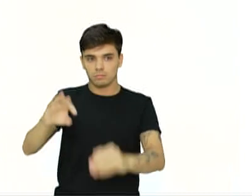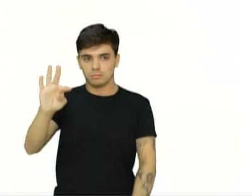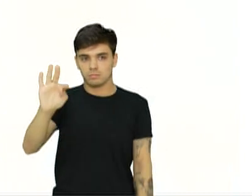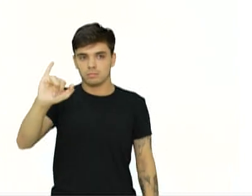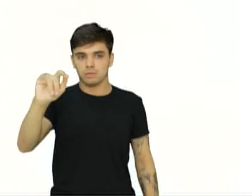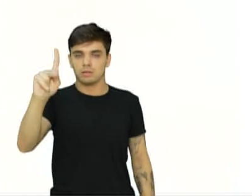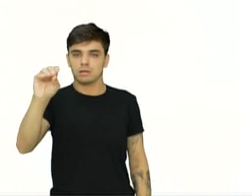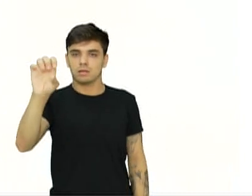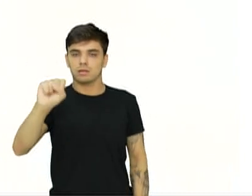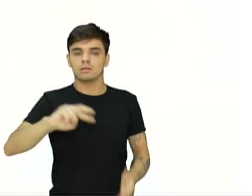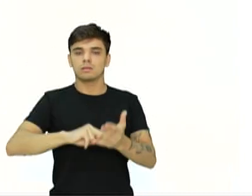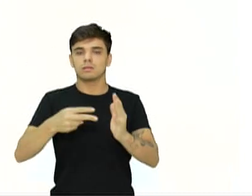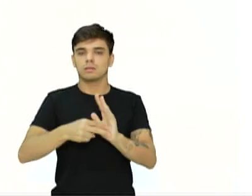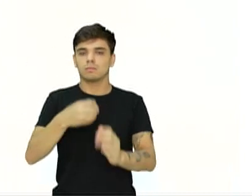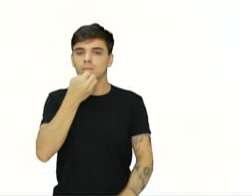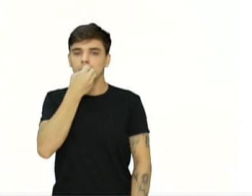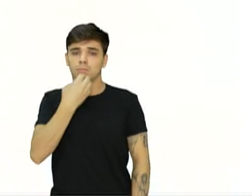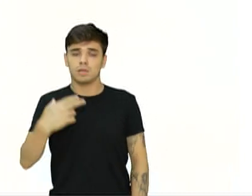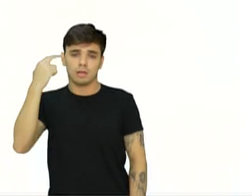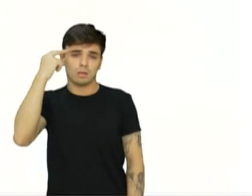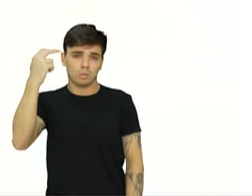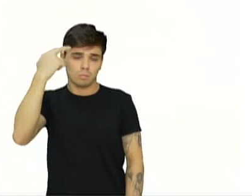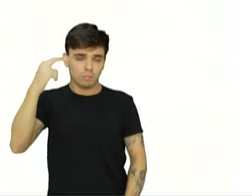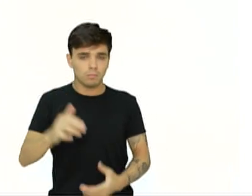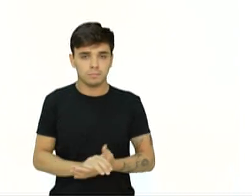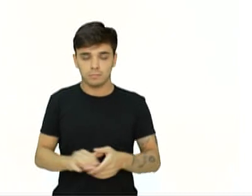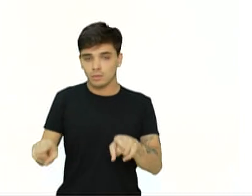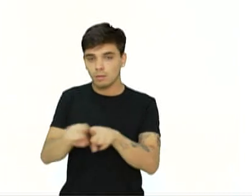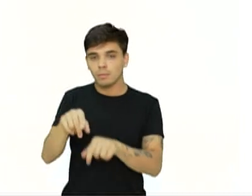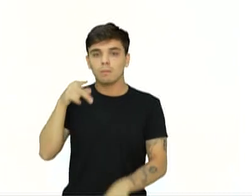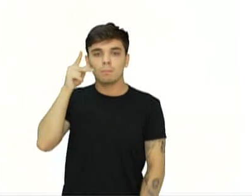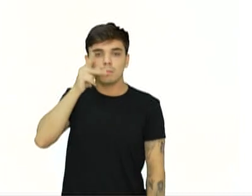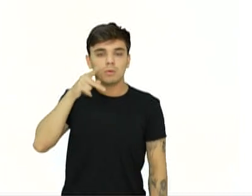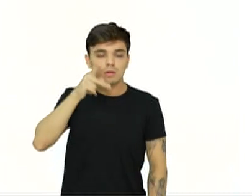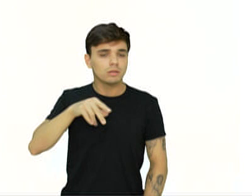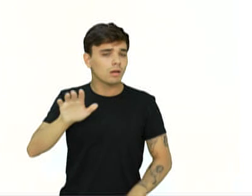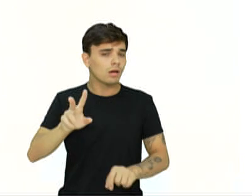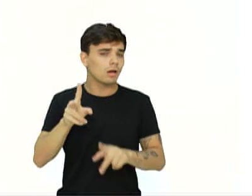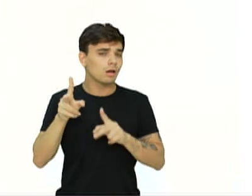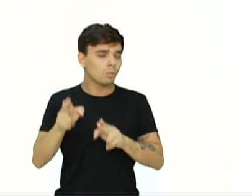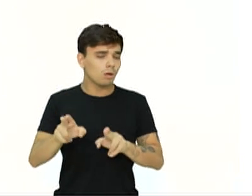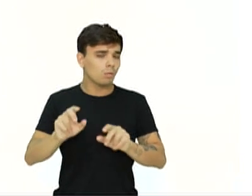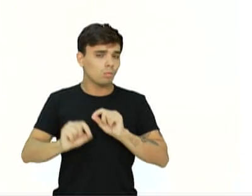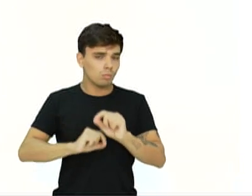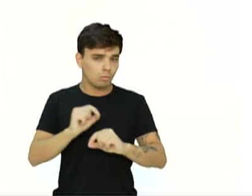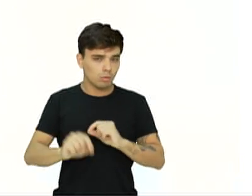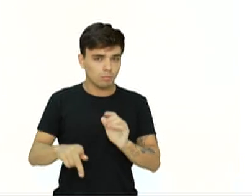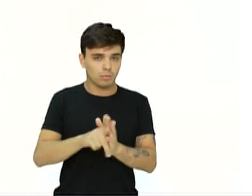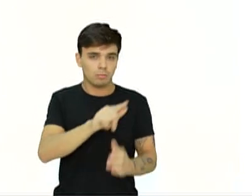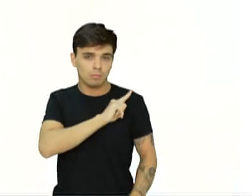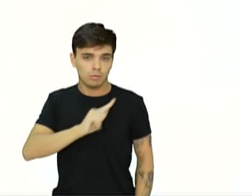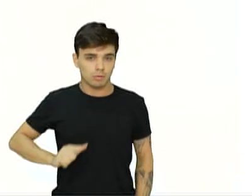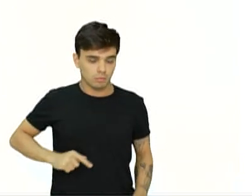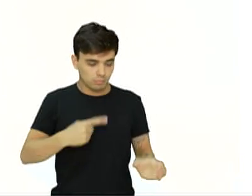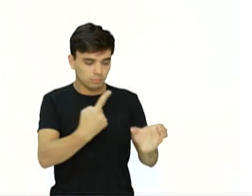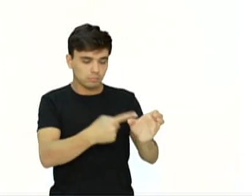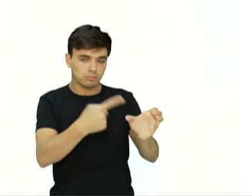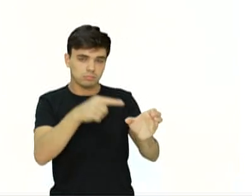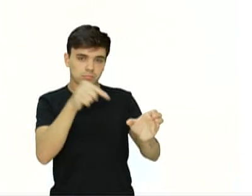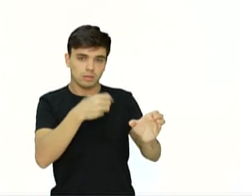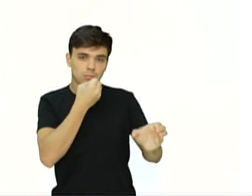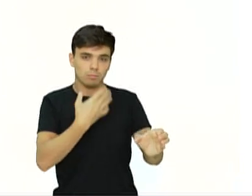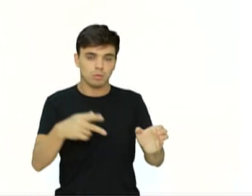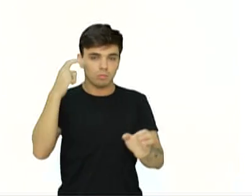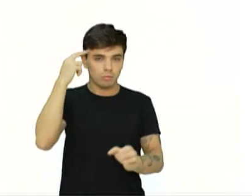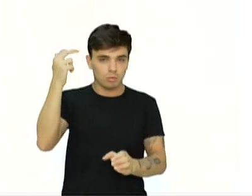tikos, que significa o bem comum. Então, a política nada mais é do que o governo da cidade para o